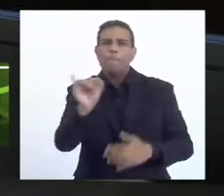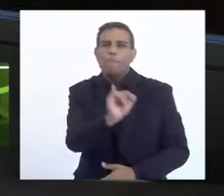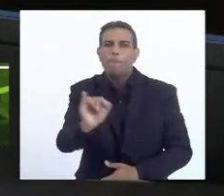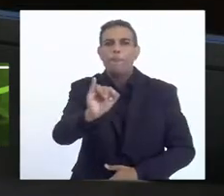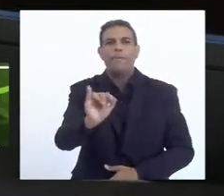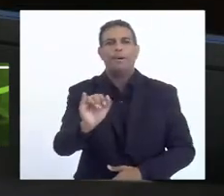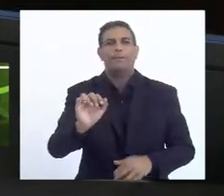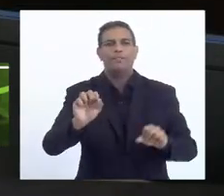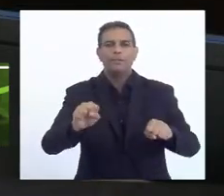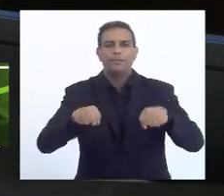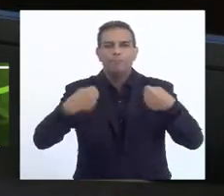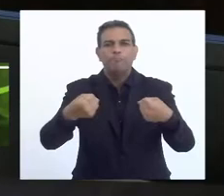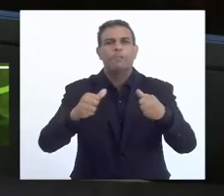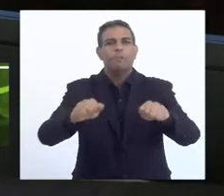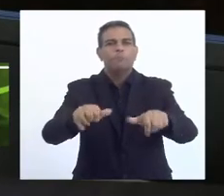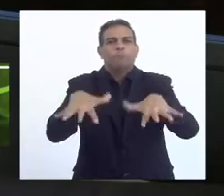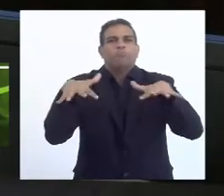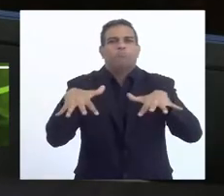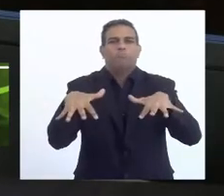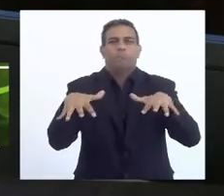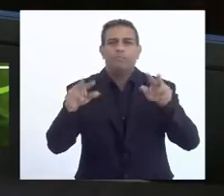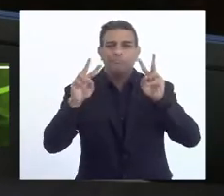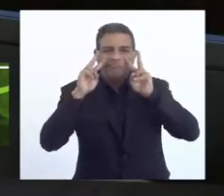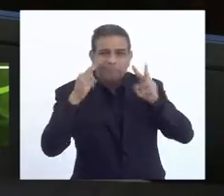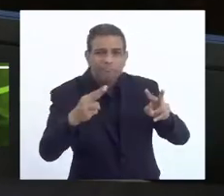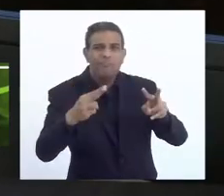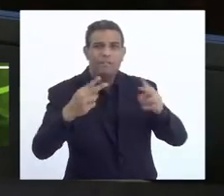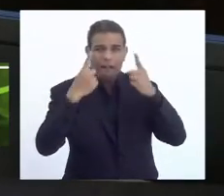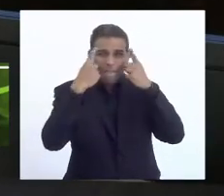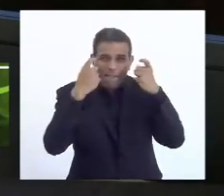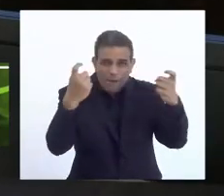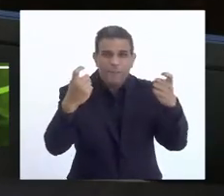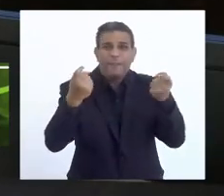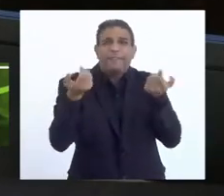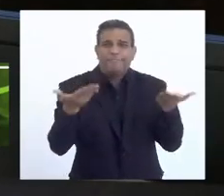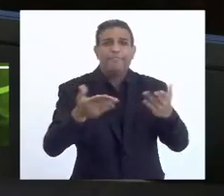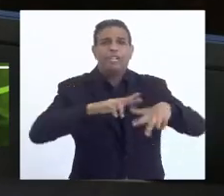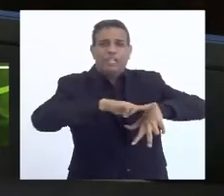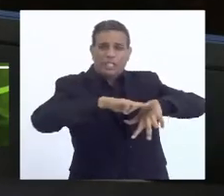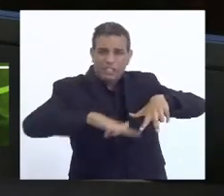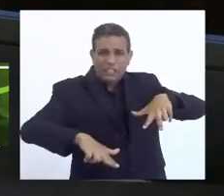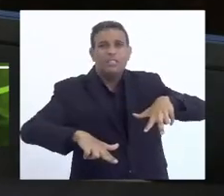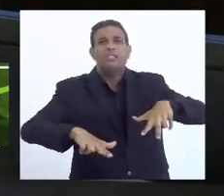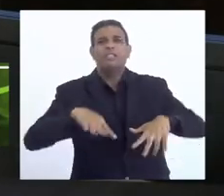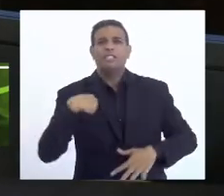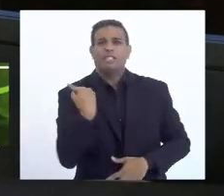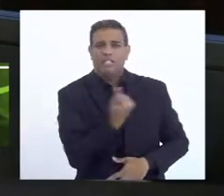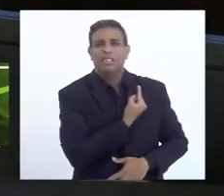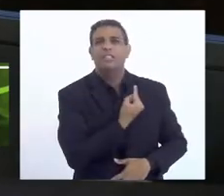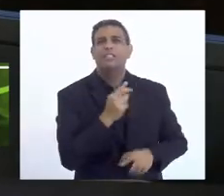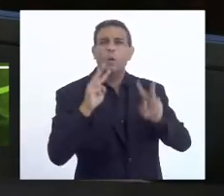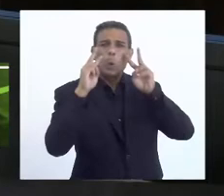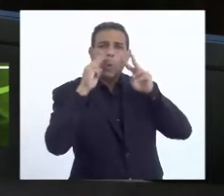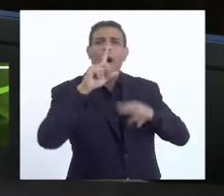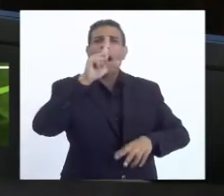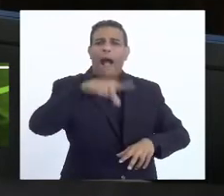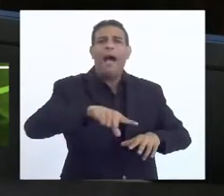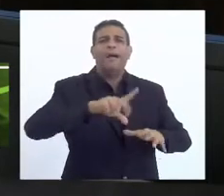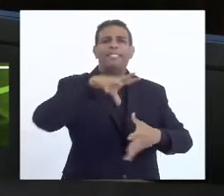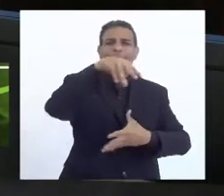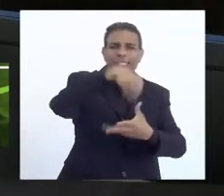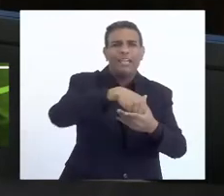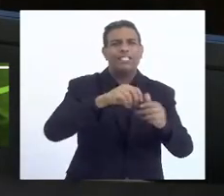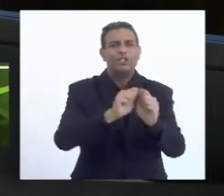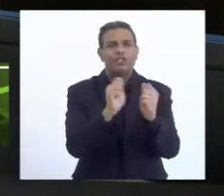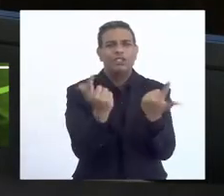importante dessa audiência pública que a violência política de gênero seja considerada dentro das